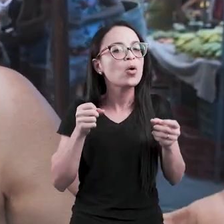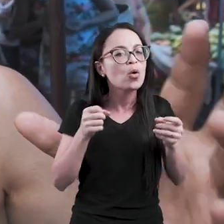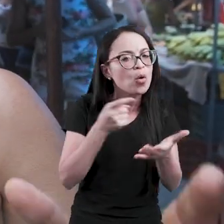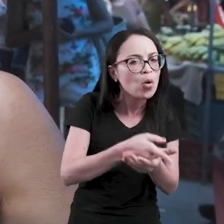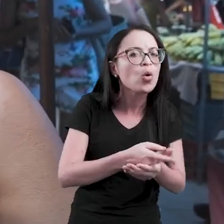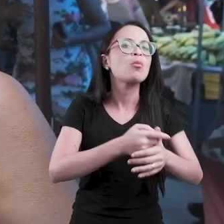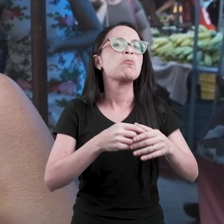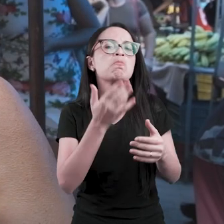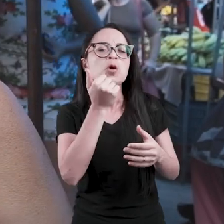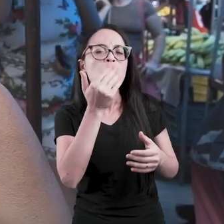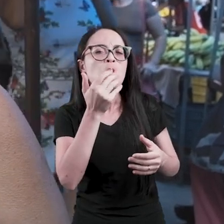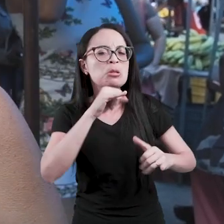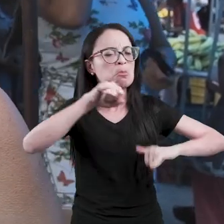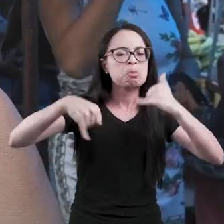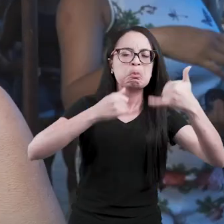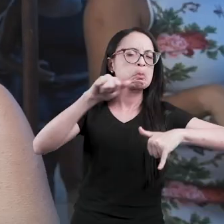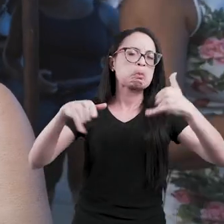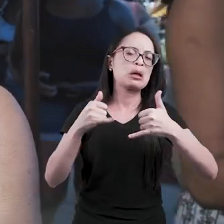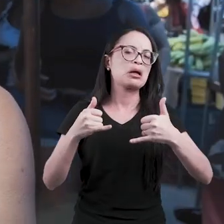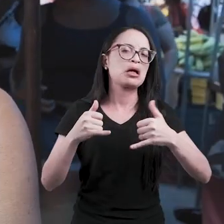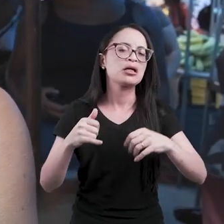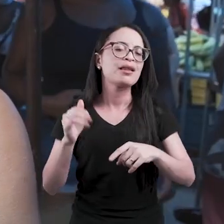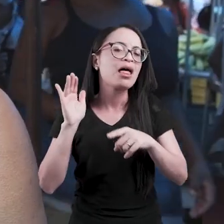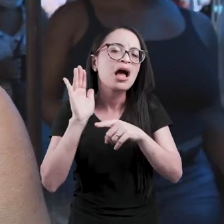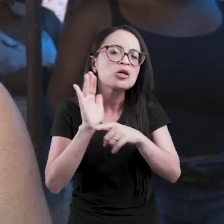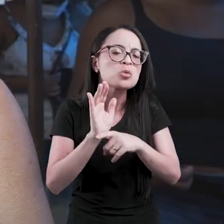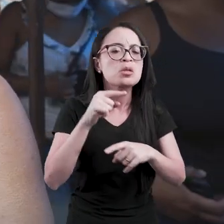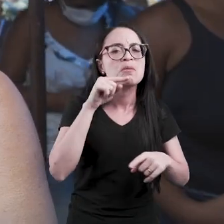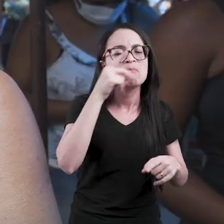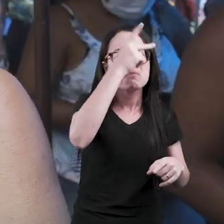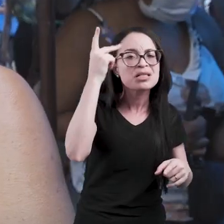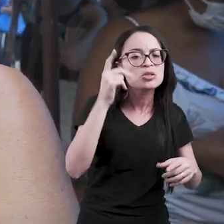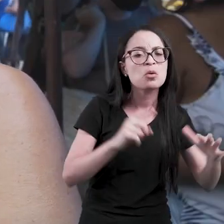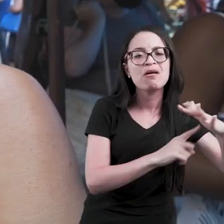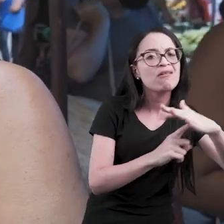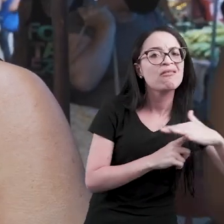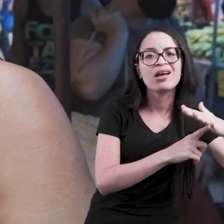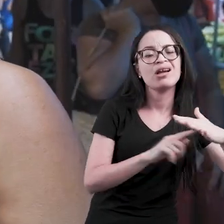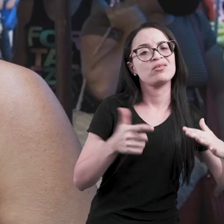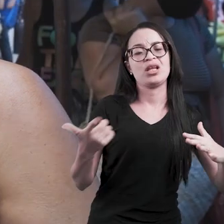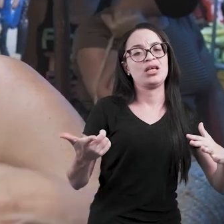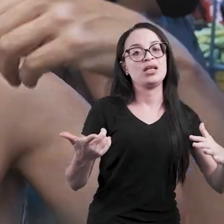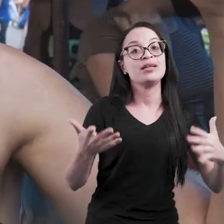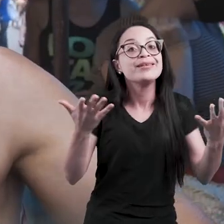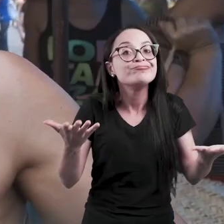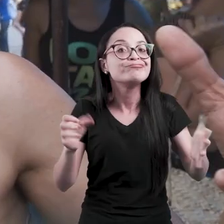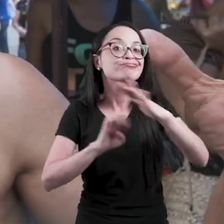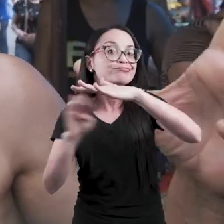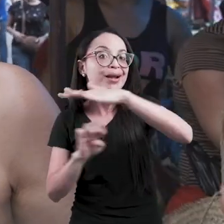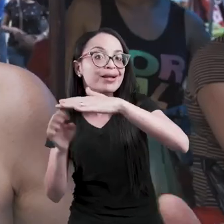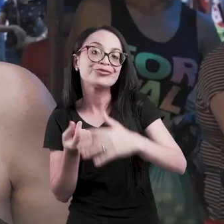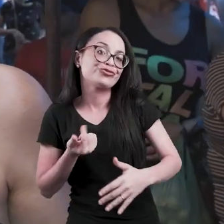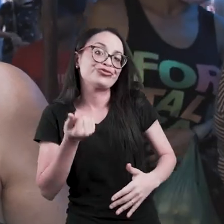a gente deixa de ajudar alguém que está ali trabalhando para comer, para sobreviver mesmo, enquanto as grandes empresas